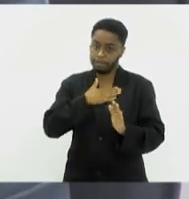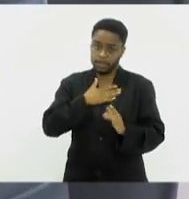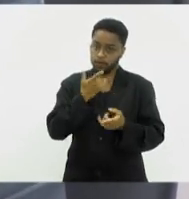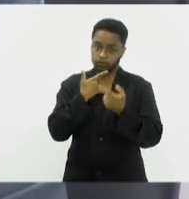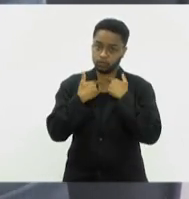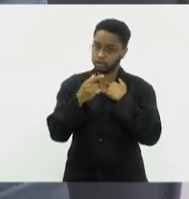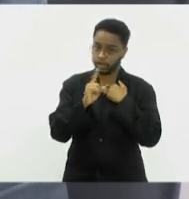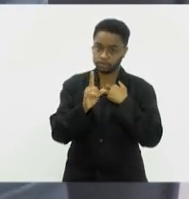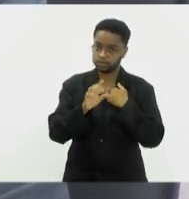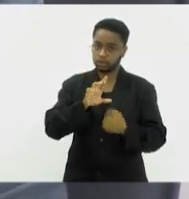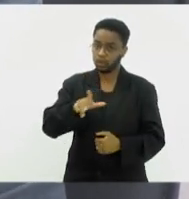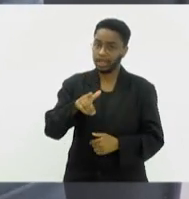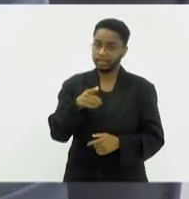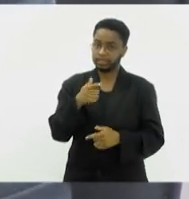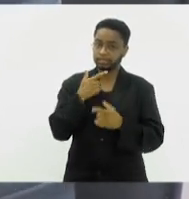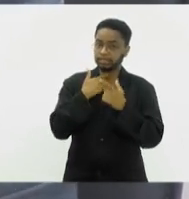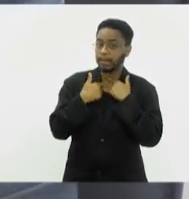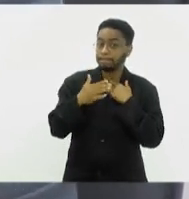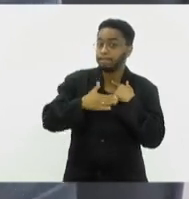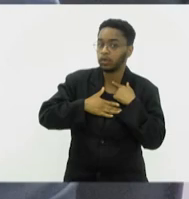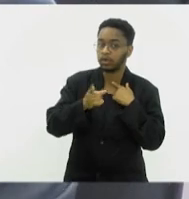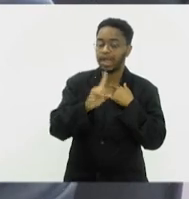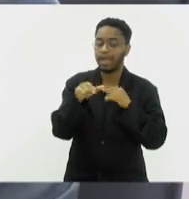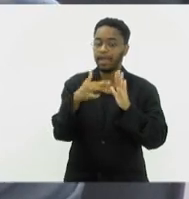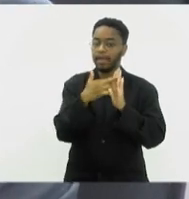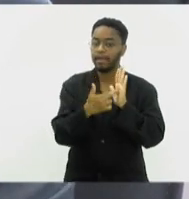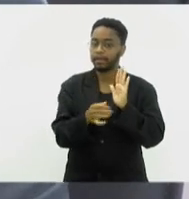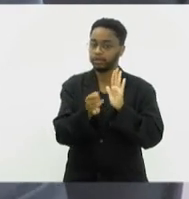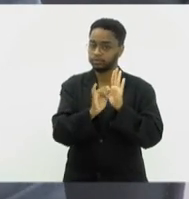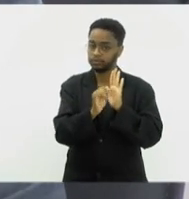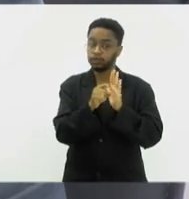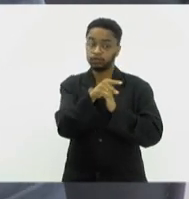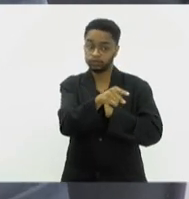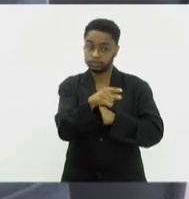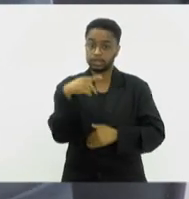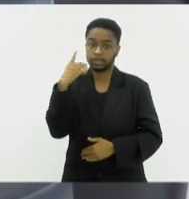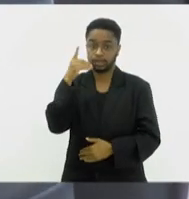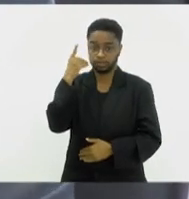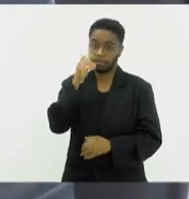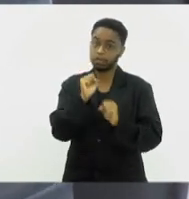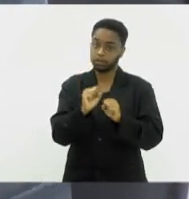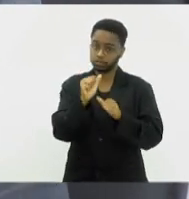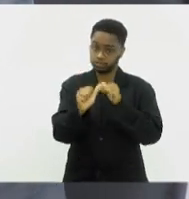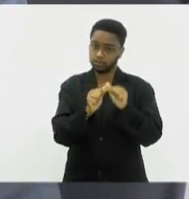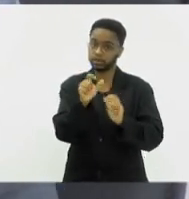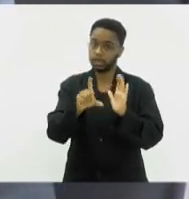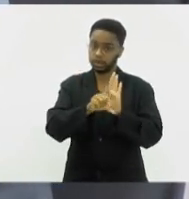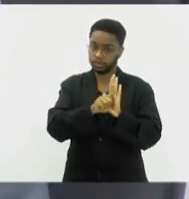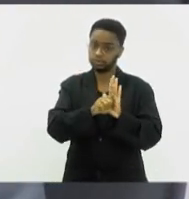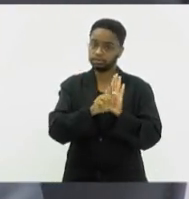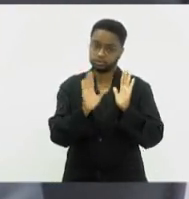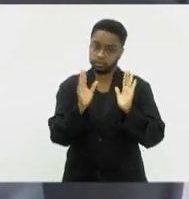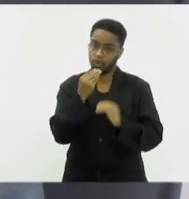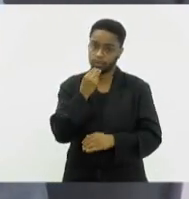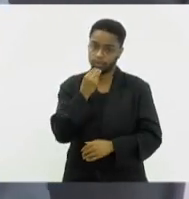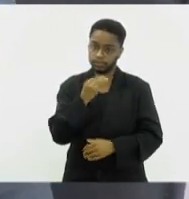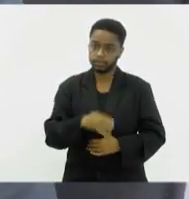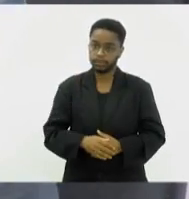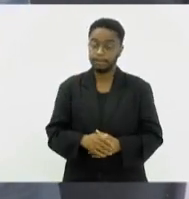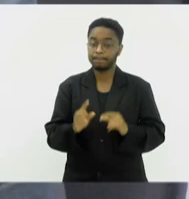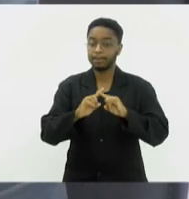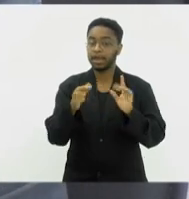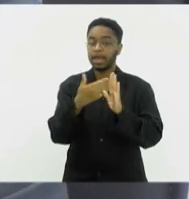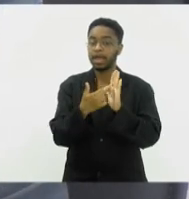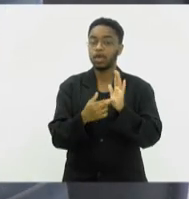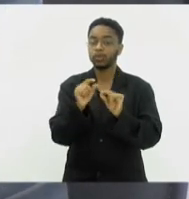é desejo, não é militância da minha parte, é um dos requisitos do edital, e Vossa Excelência, como parlamentar, pode mudar a lei. Fato. Mas um dos requisitos